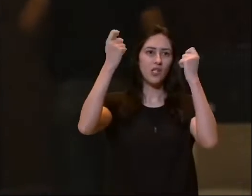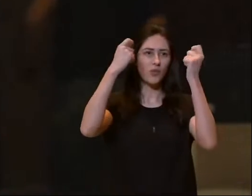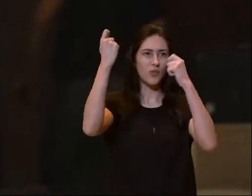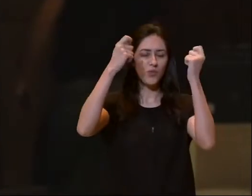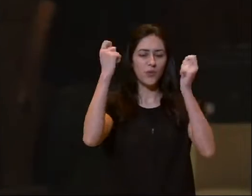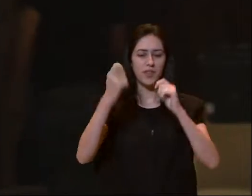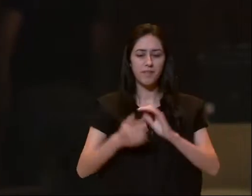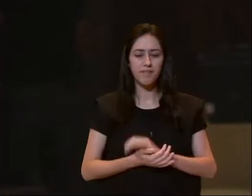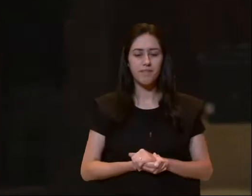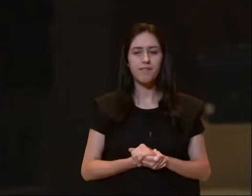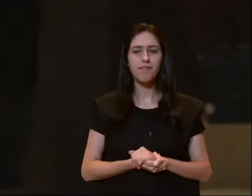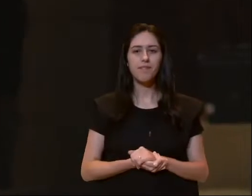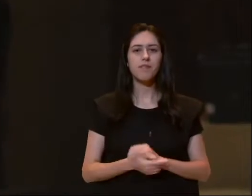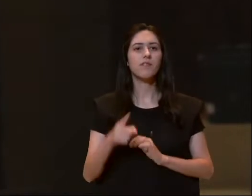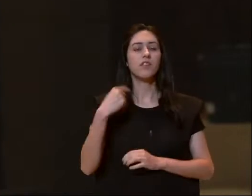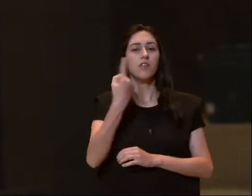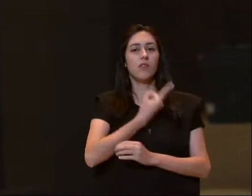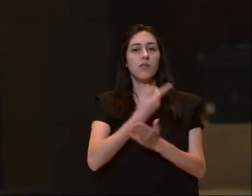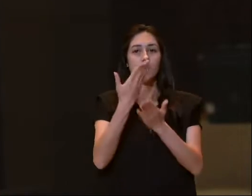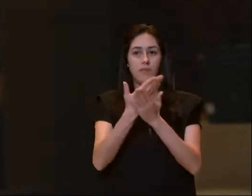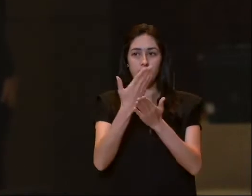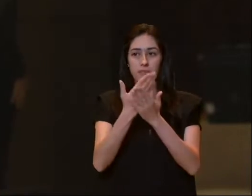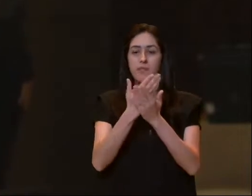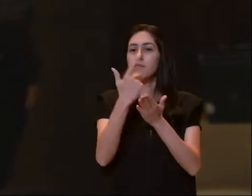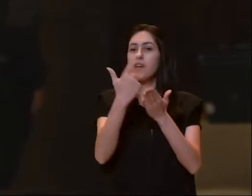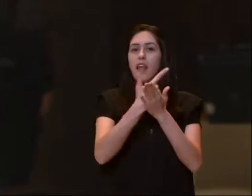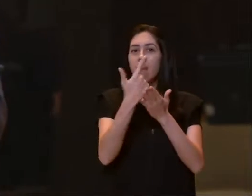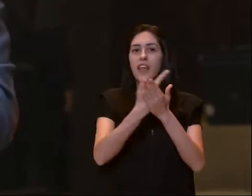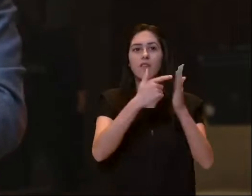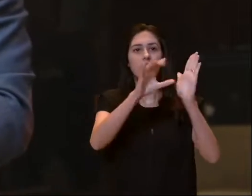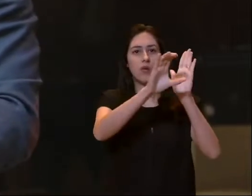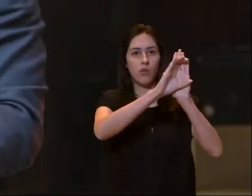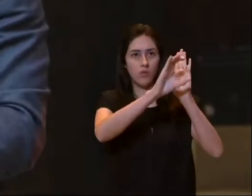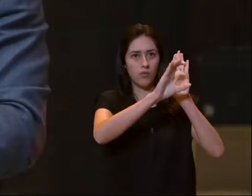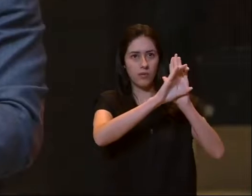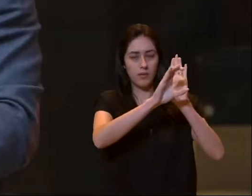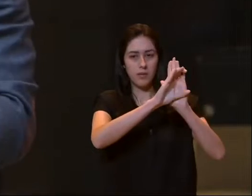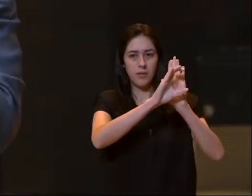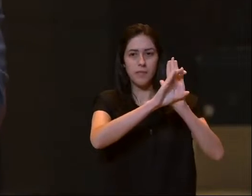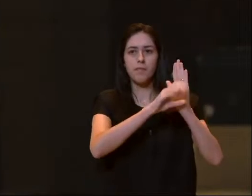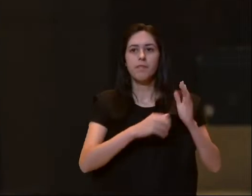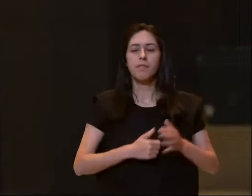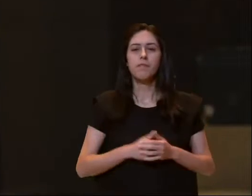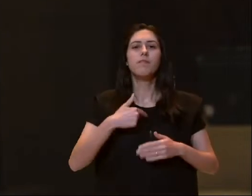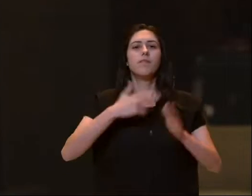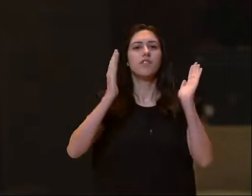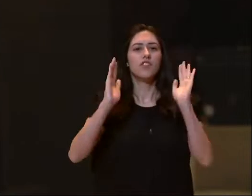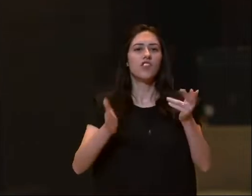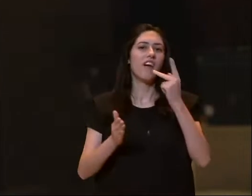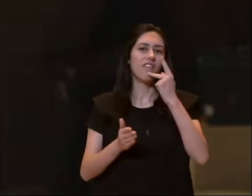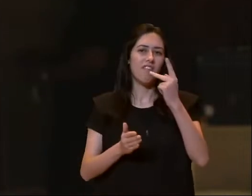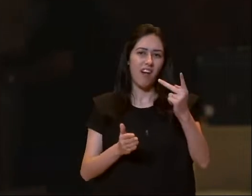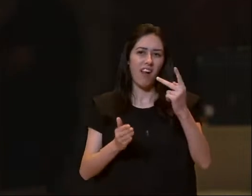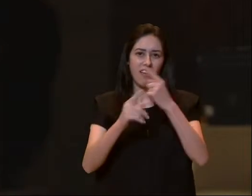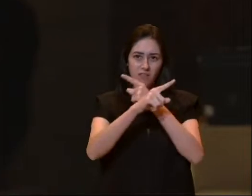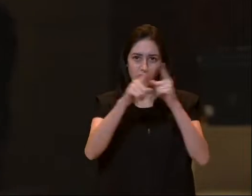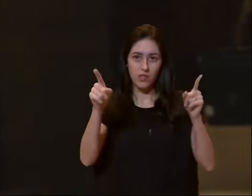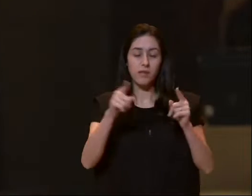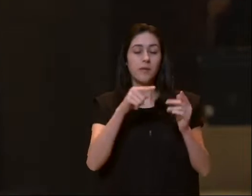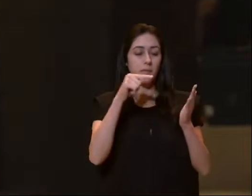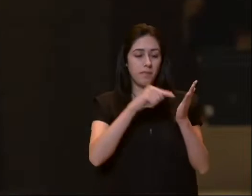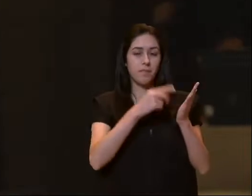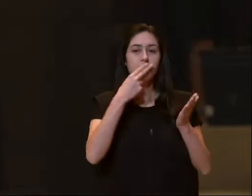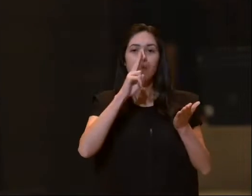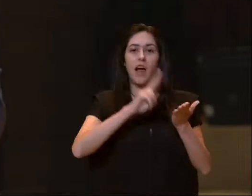Nós estamos estudando o livro de Colossenses e eu já disse aqui, essa carta foi escrita